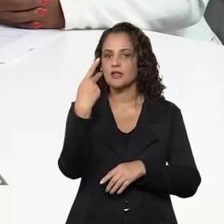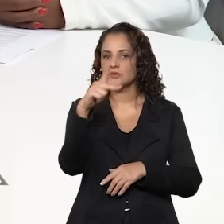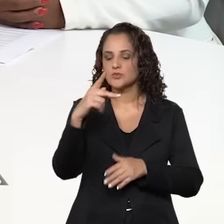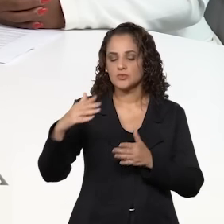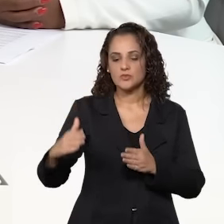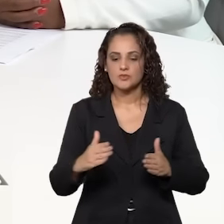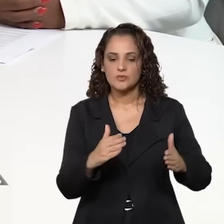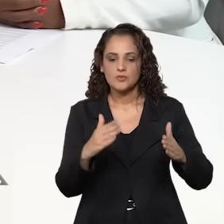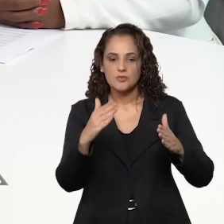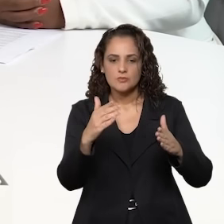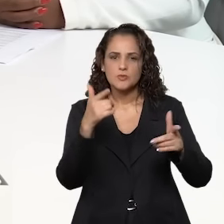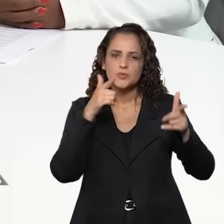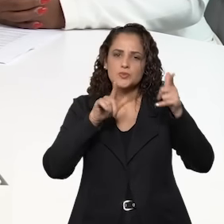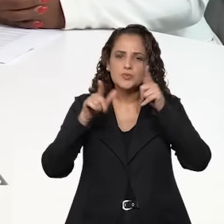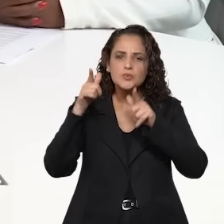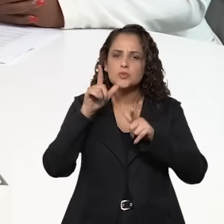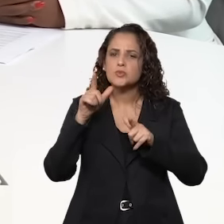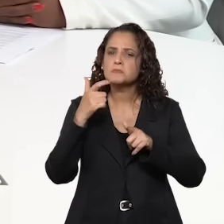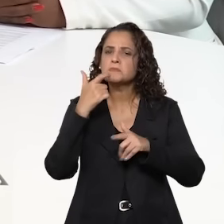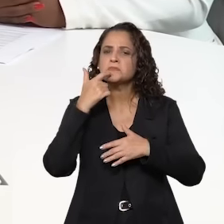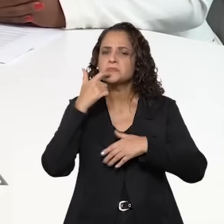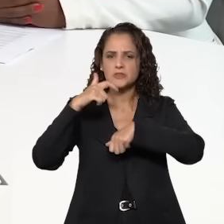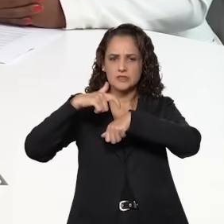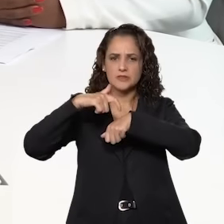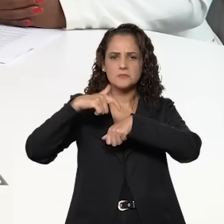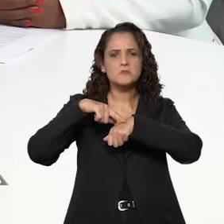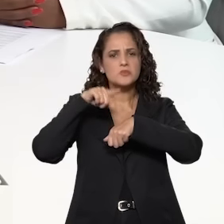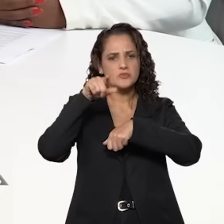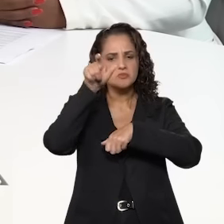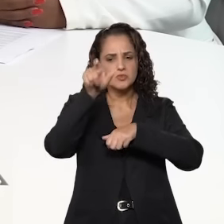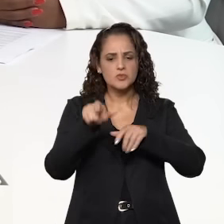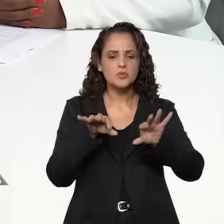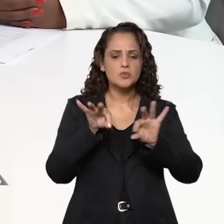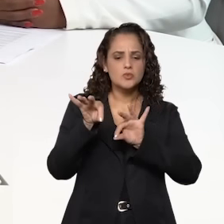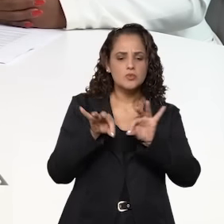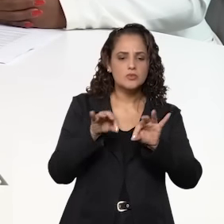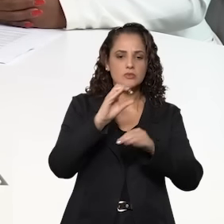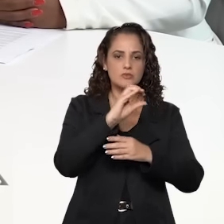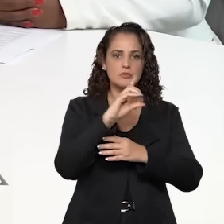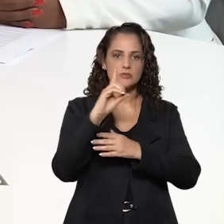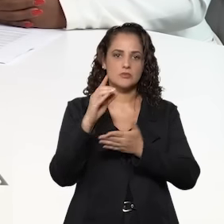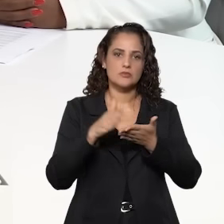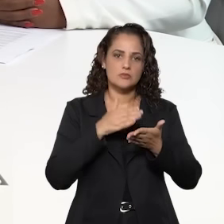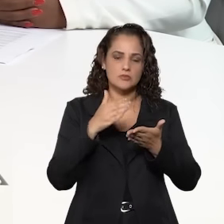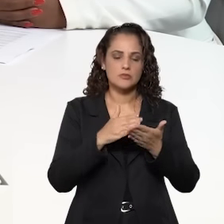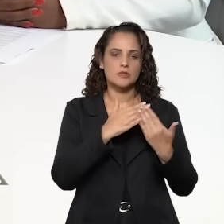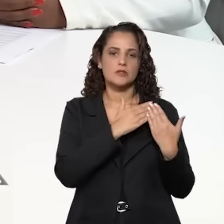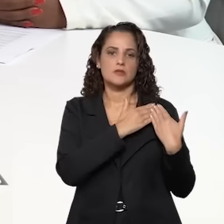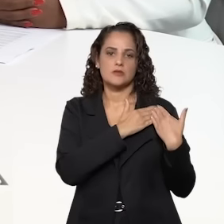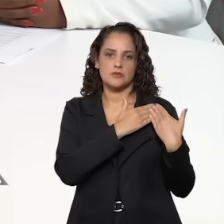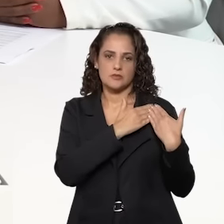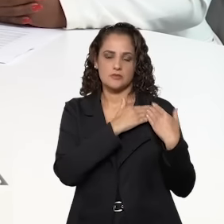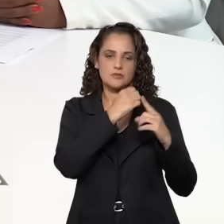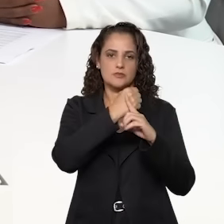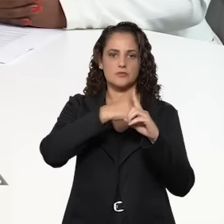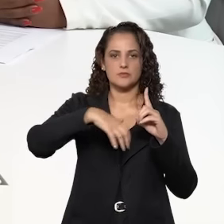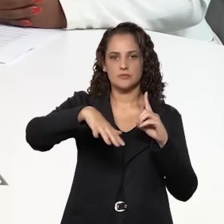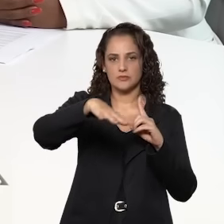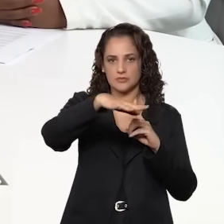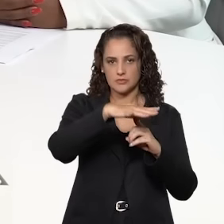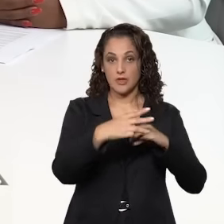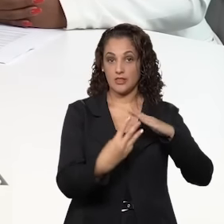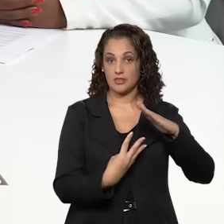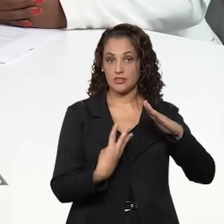livro responsabilidade eh social e terceiro setor da brh também no manual de diversidade né ganhou